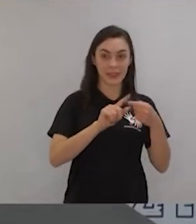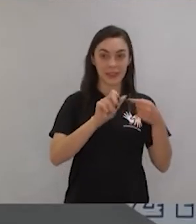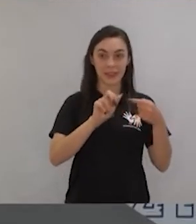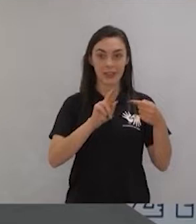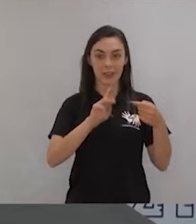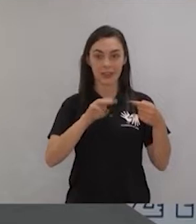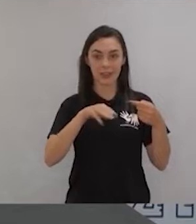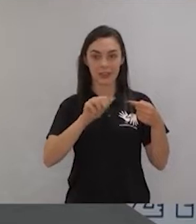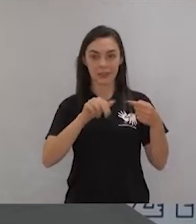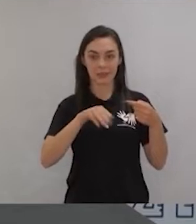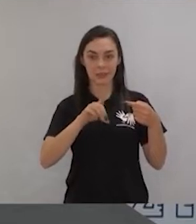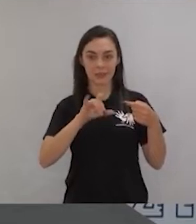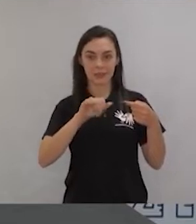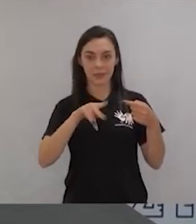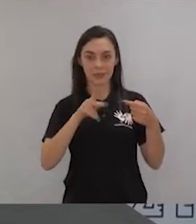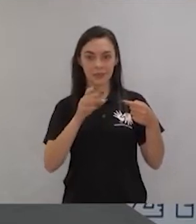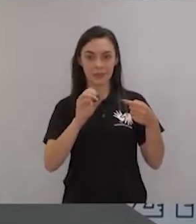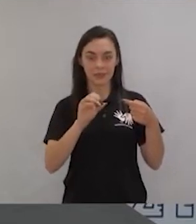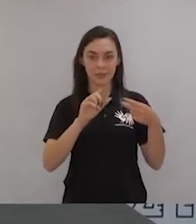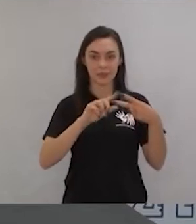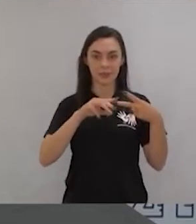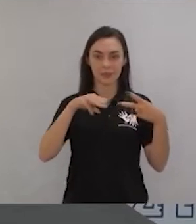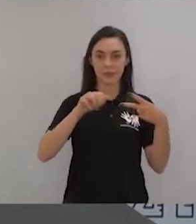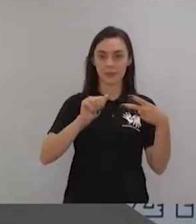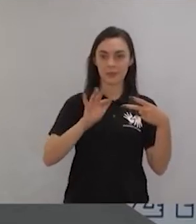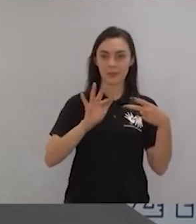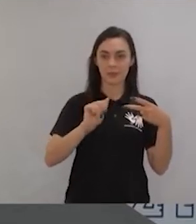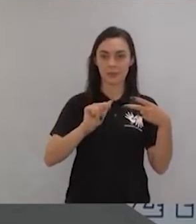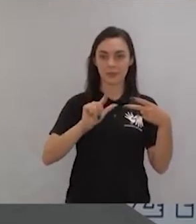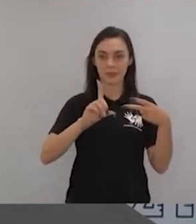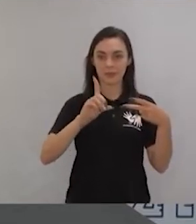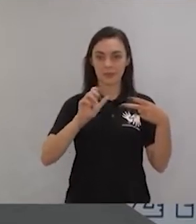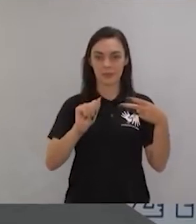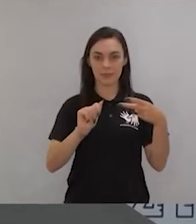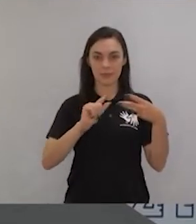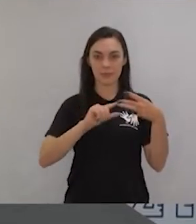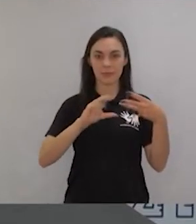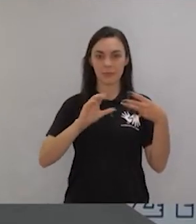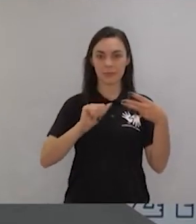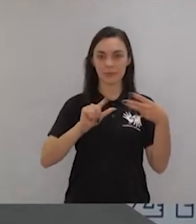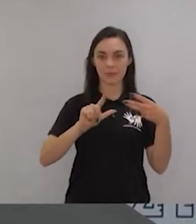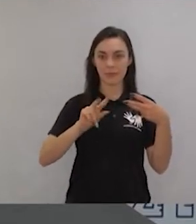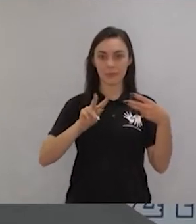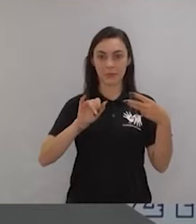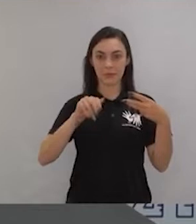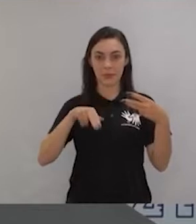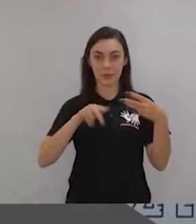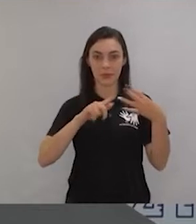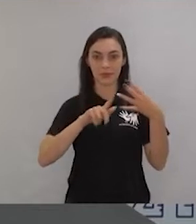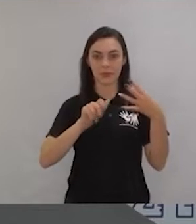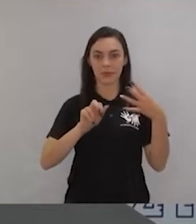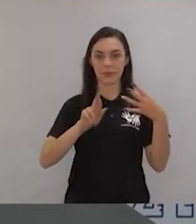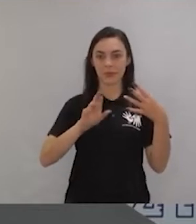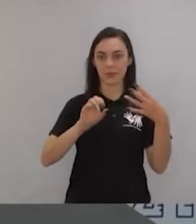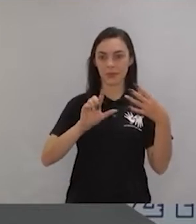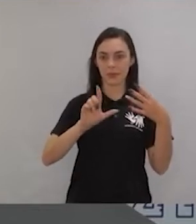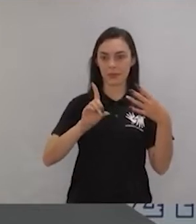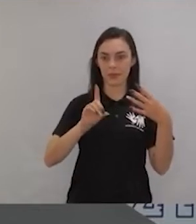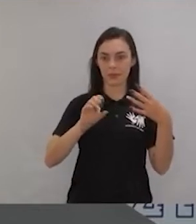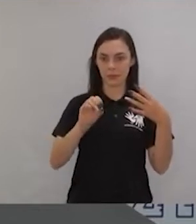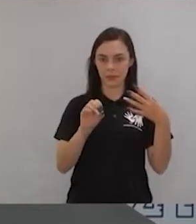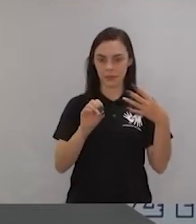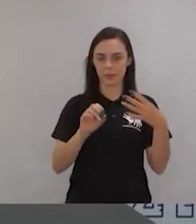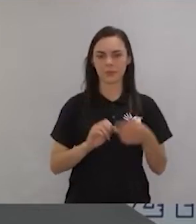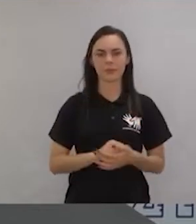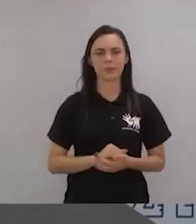É o Armandinho, a Mafalda, o Calvin e o Haroldo. Vamos ver. Falava que começava